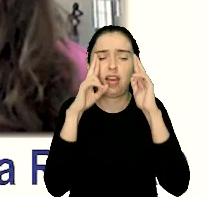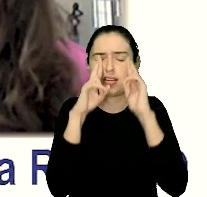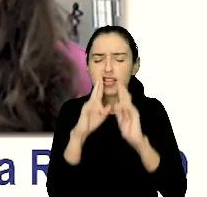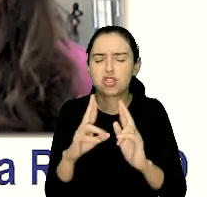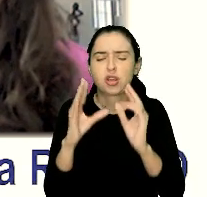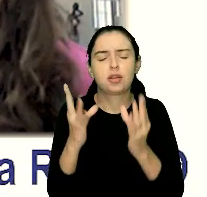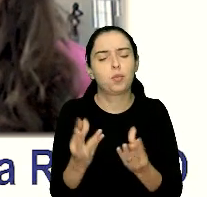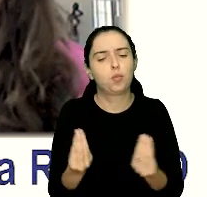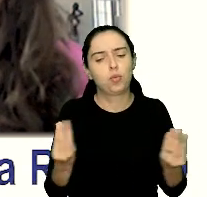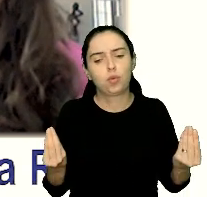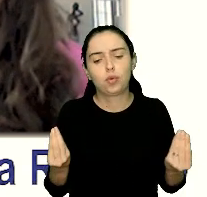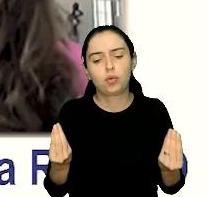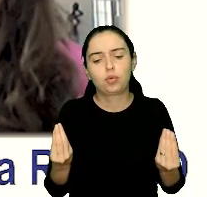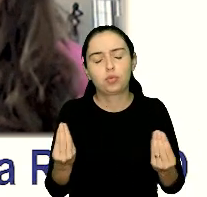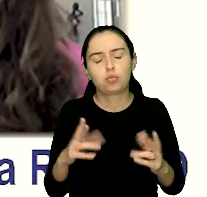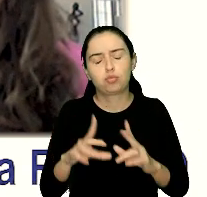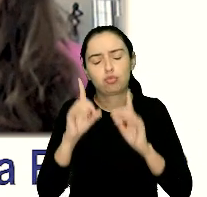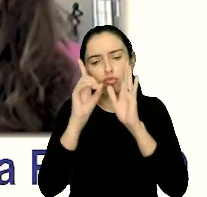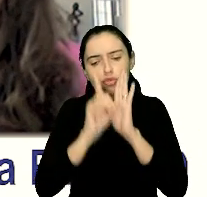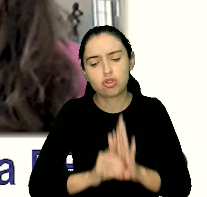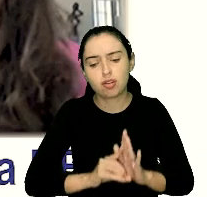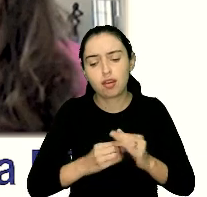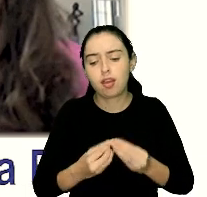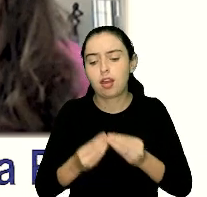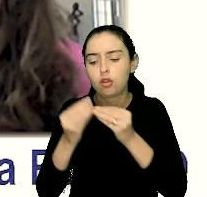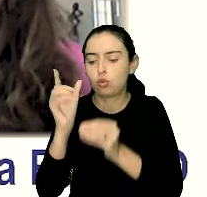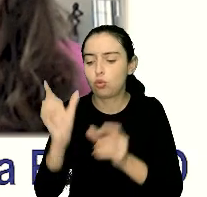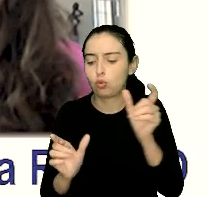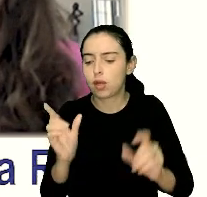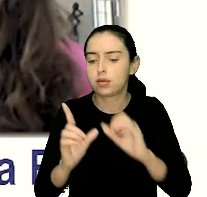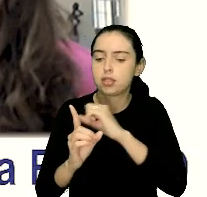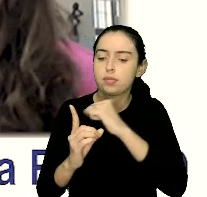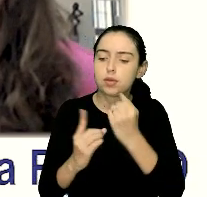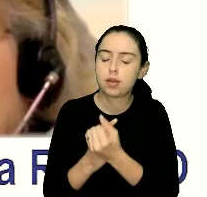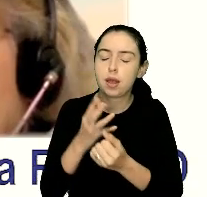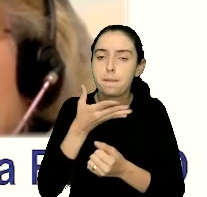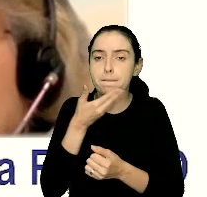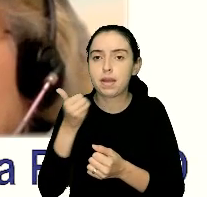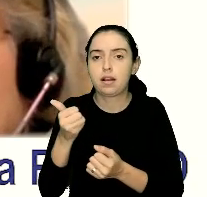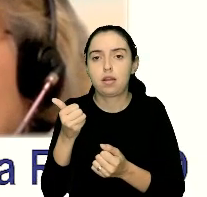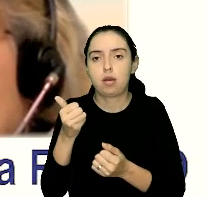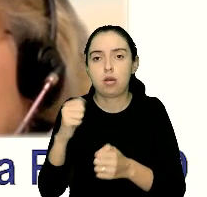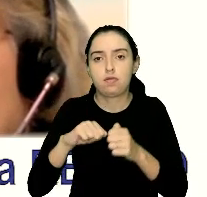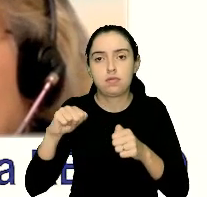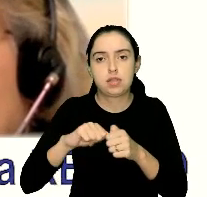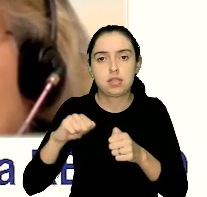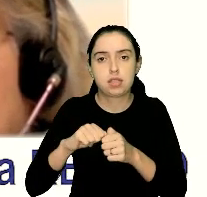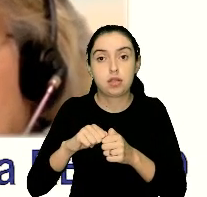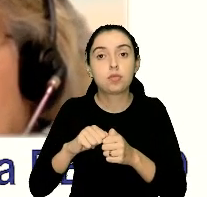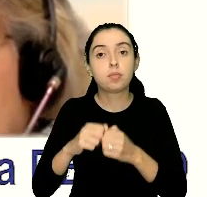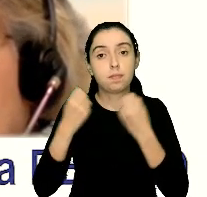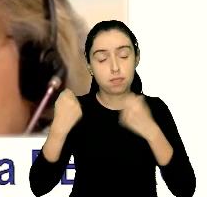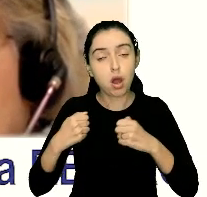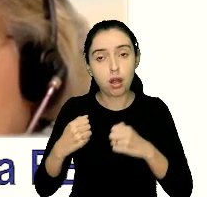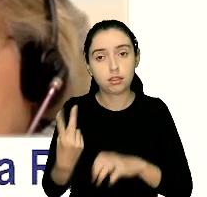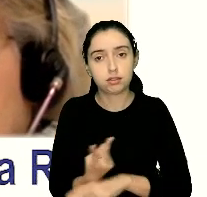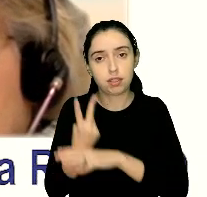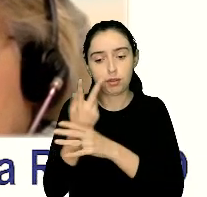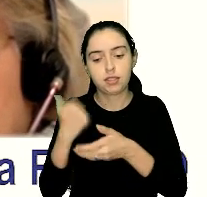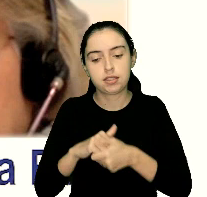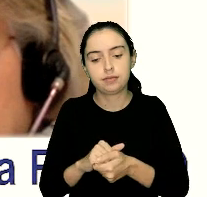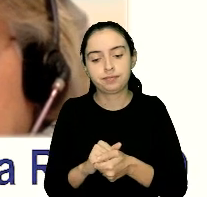a cada um da melhor forma e que ele possa ser efetivo. E, obviamente, isso carrega uma